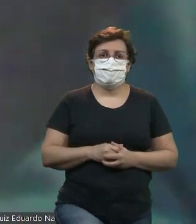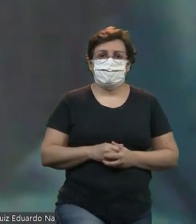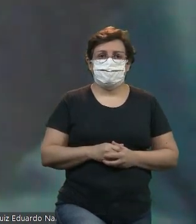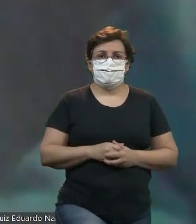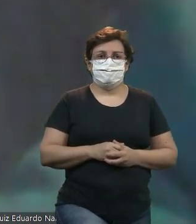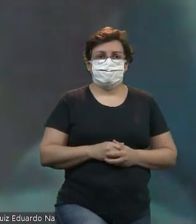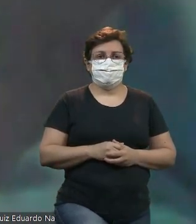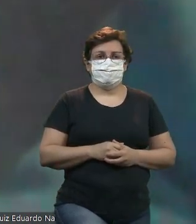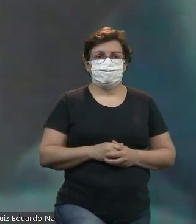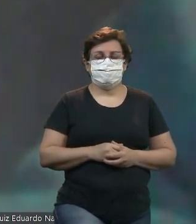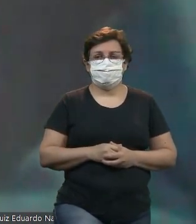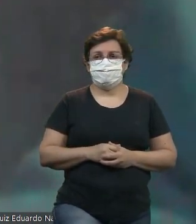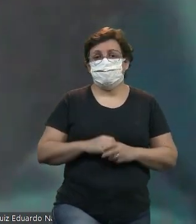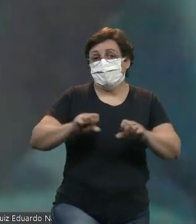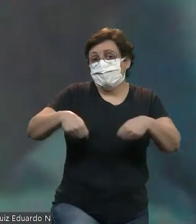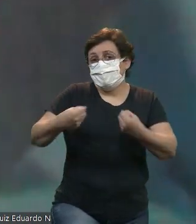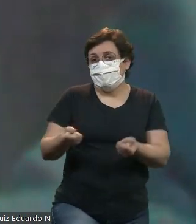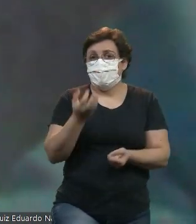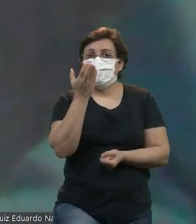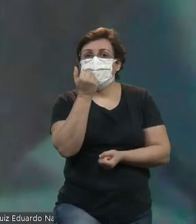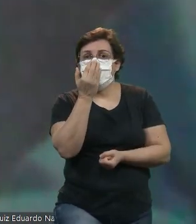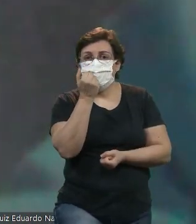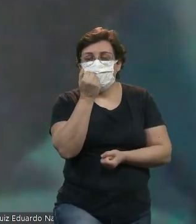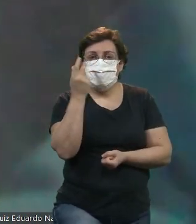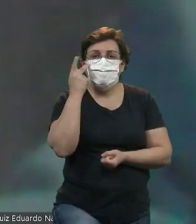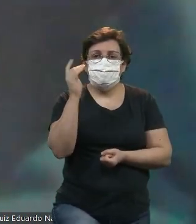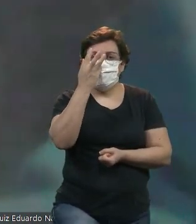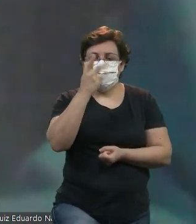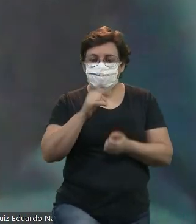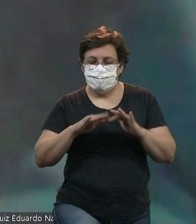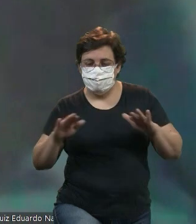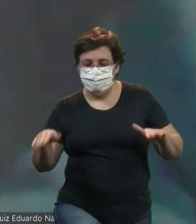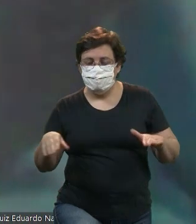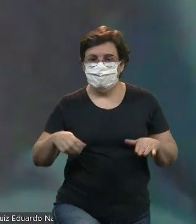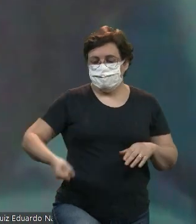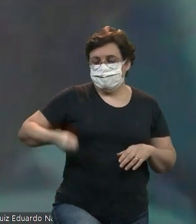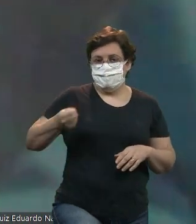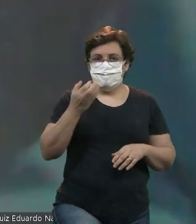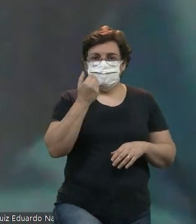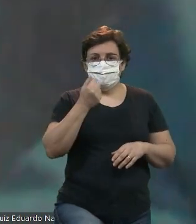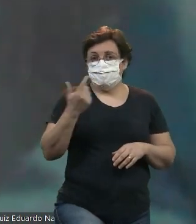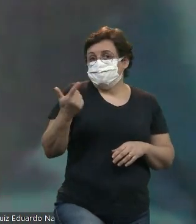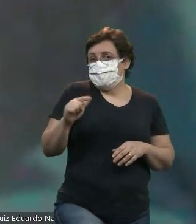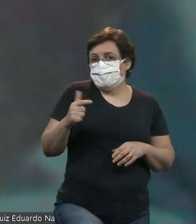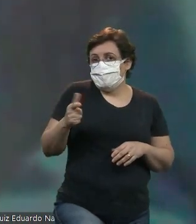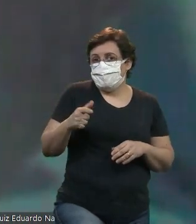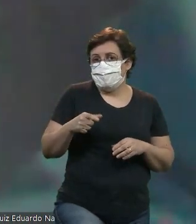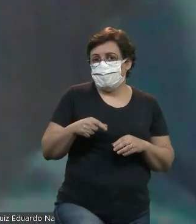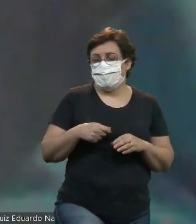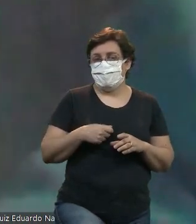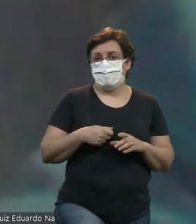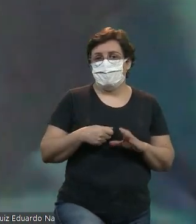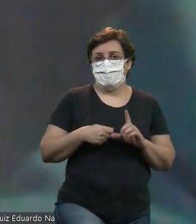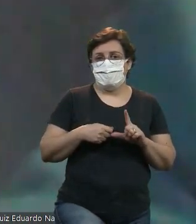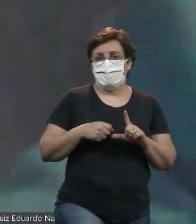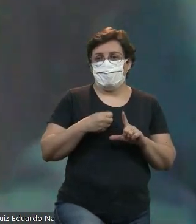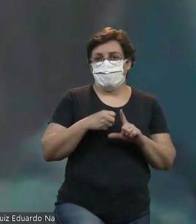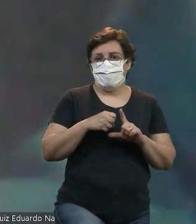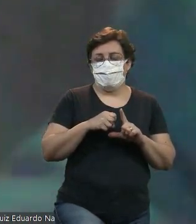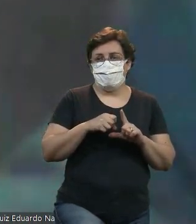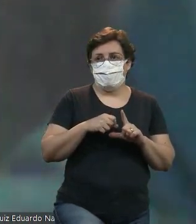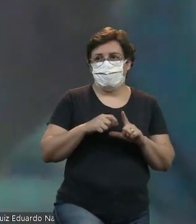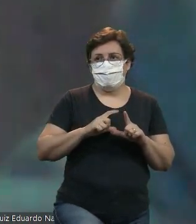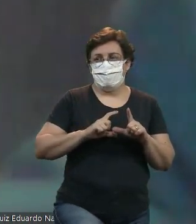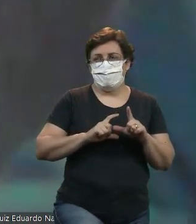fornecimento de merenda, de cesta básica, não há uma logística para isso mesmo, porque